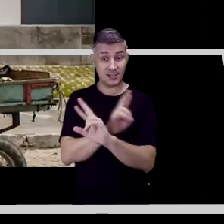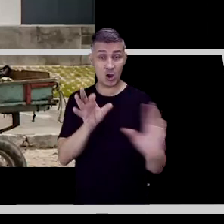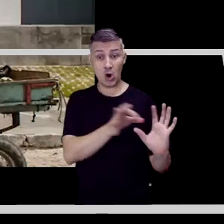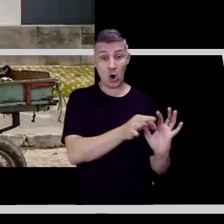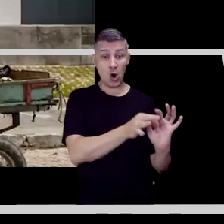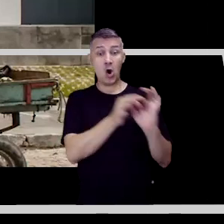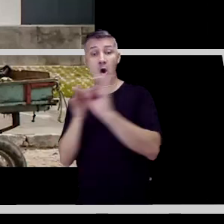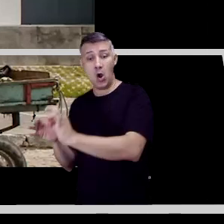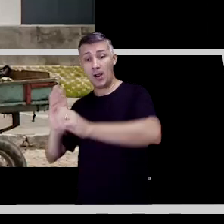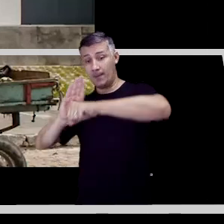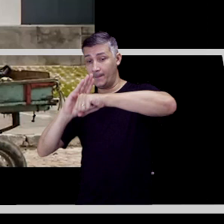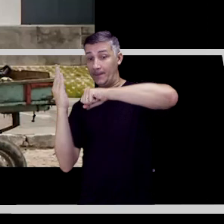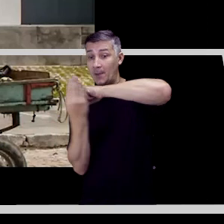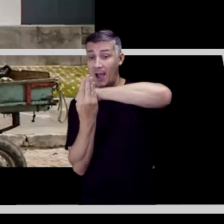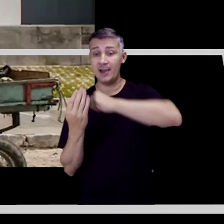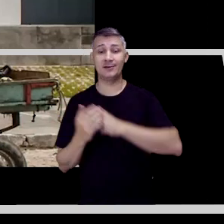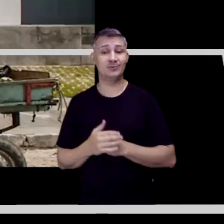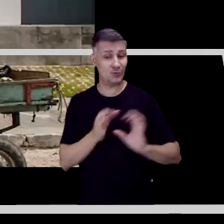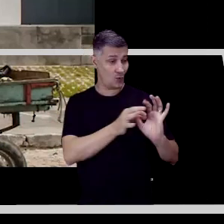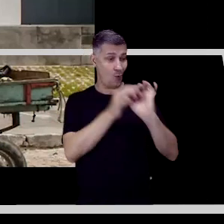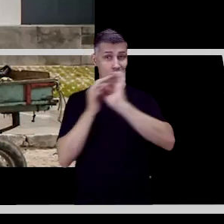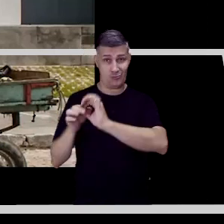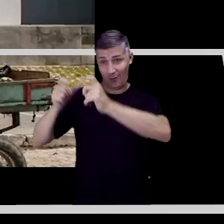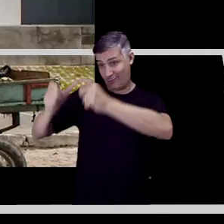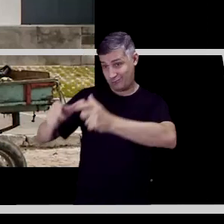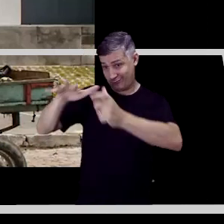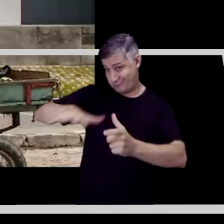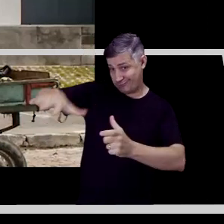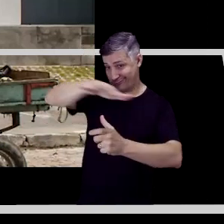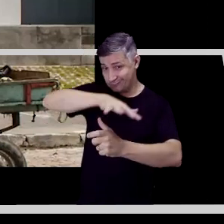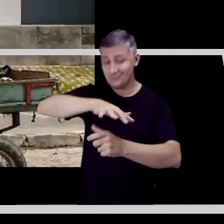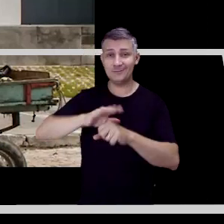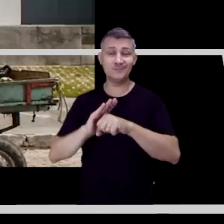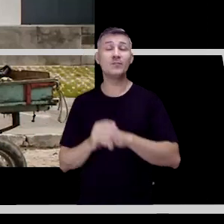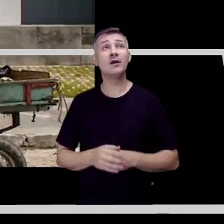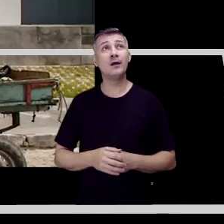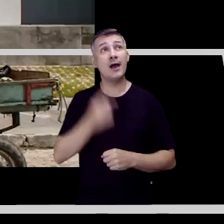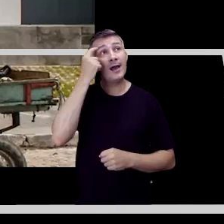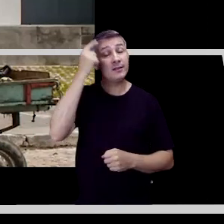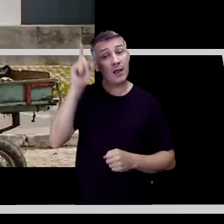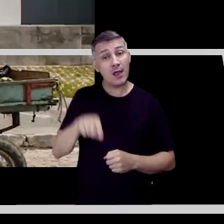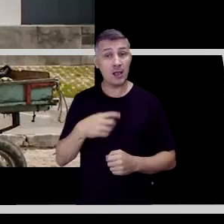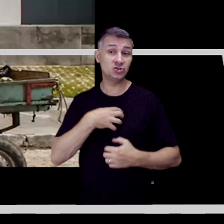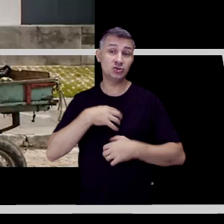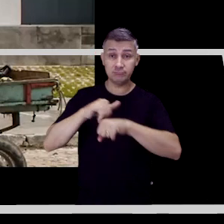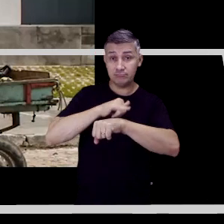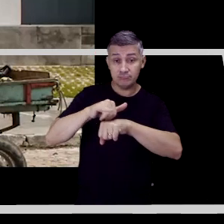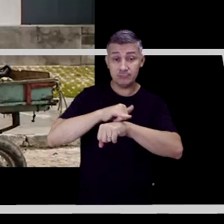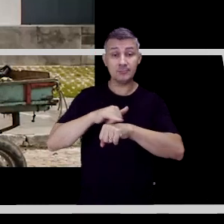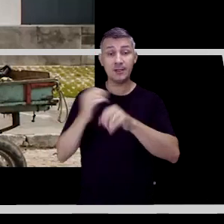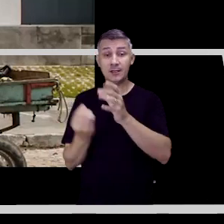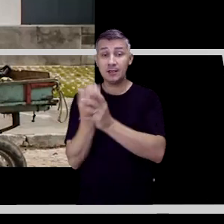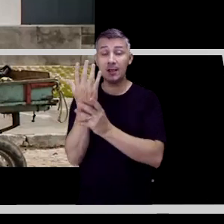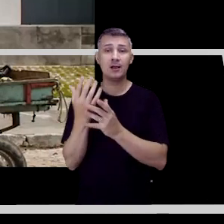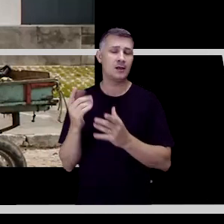relação contextual com o bairro, né, com o contexto local, e que a ideia era, assim, de alguma